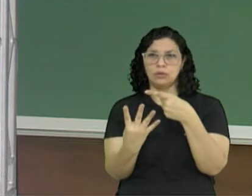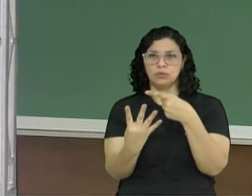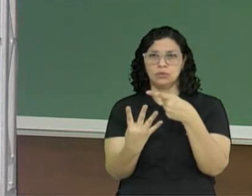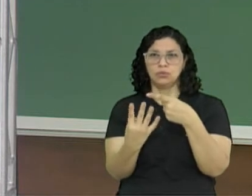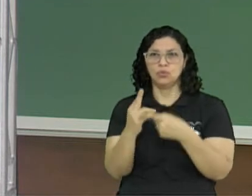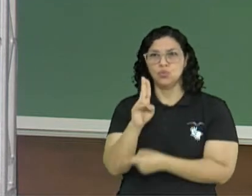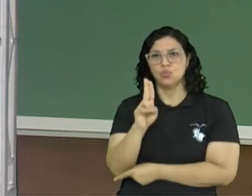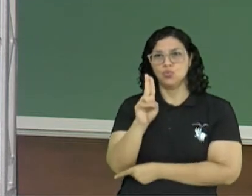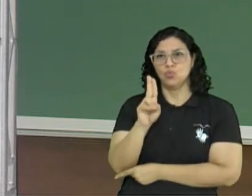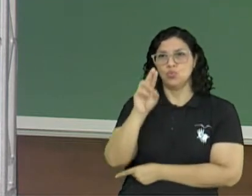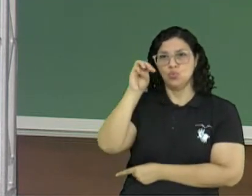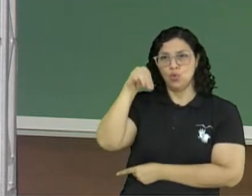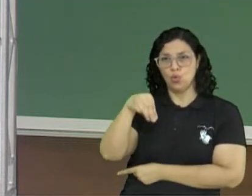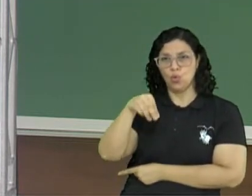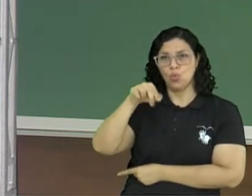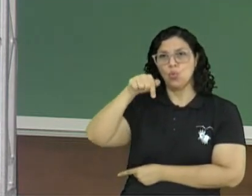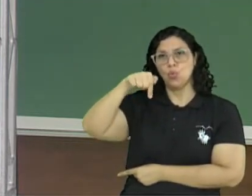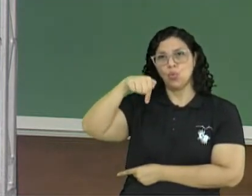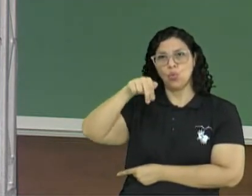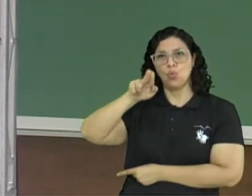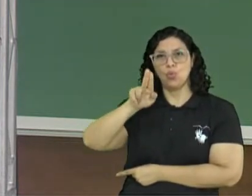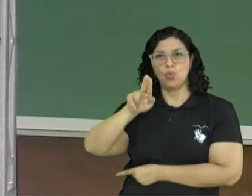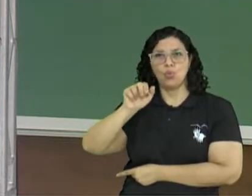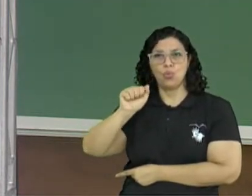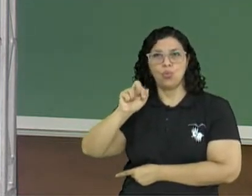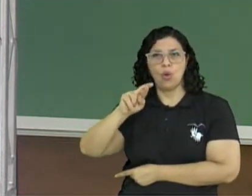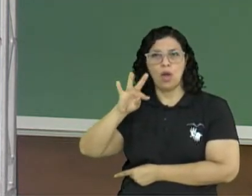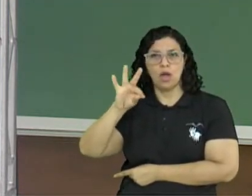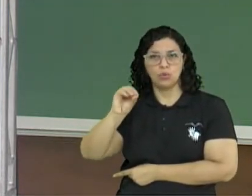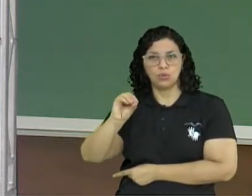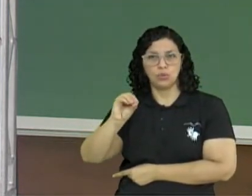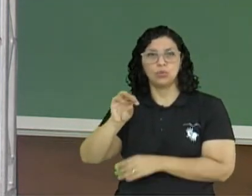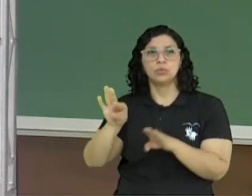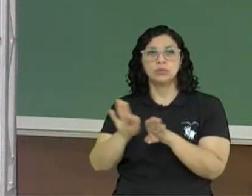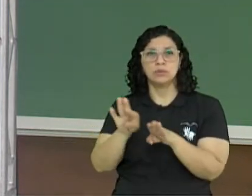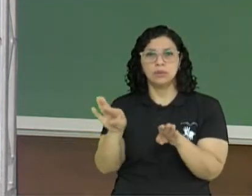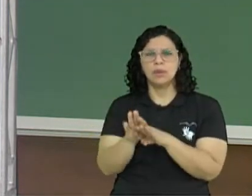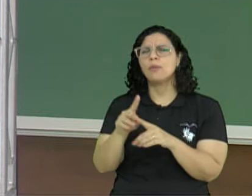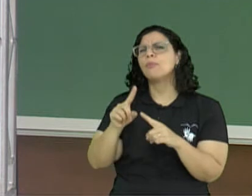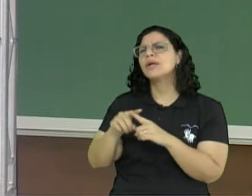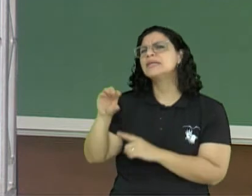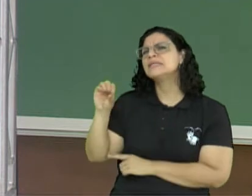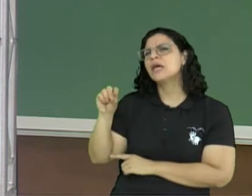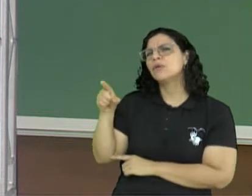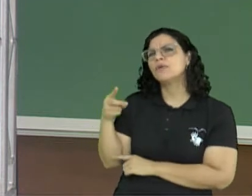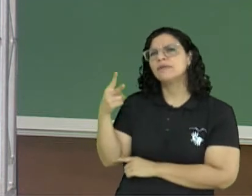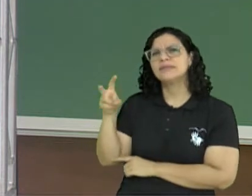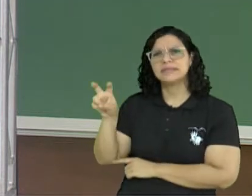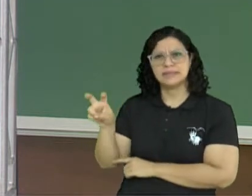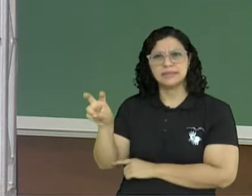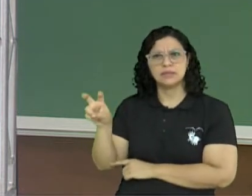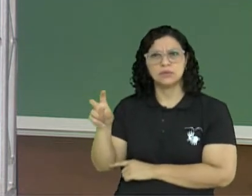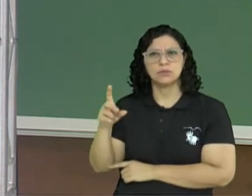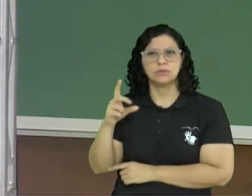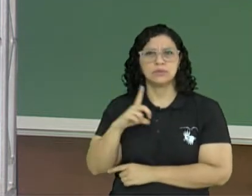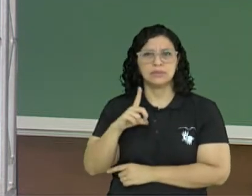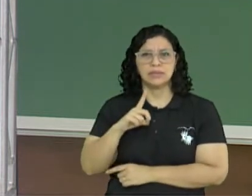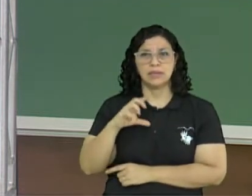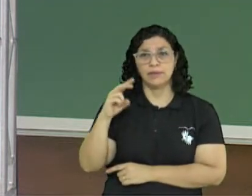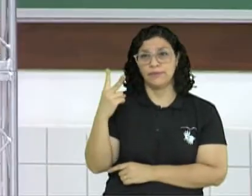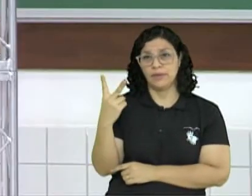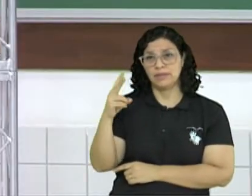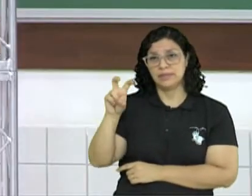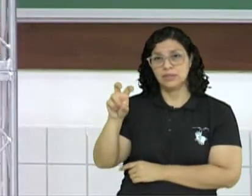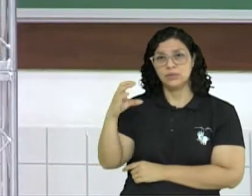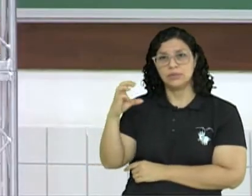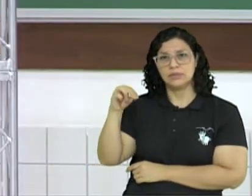fração. 1/4. Mas, professora, por que 1/4 dá 0,25, né? Ou dá 25 centésimos?